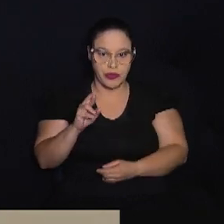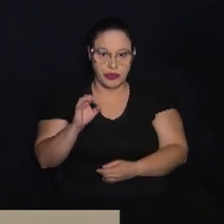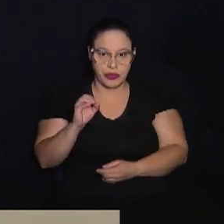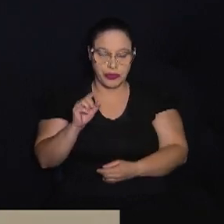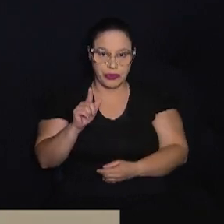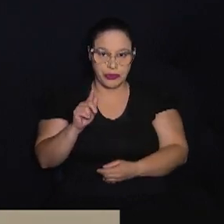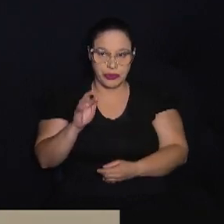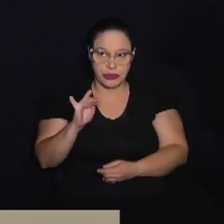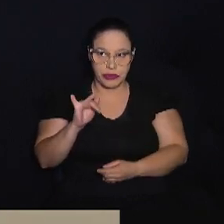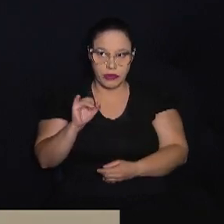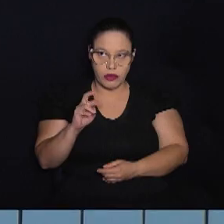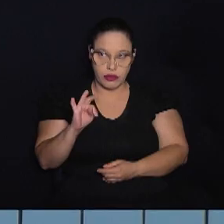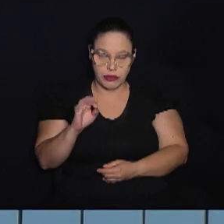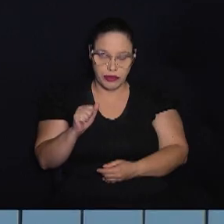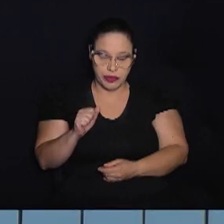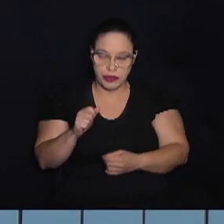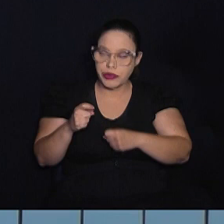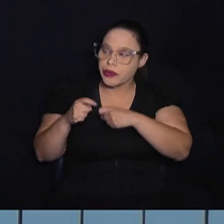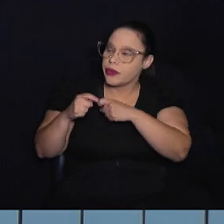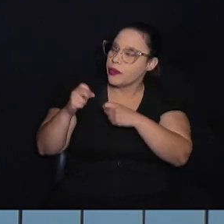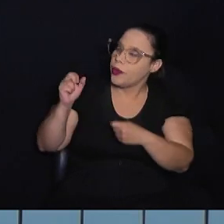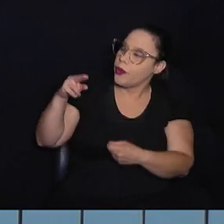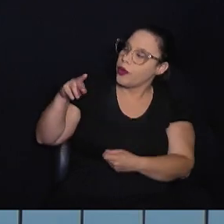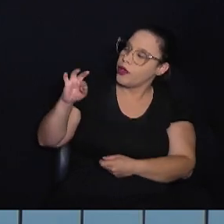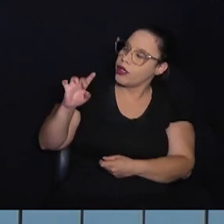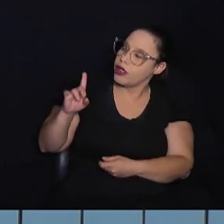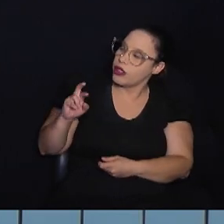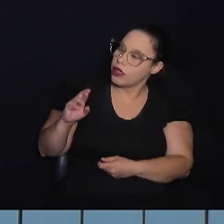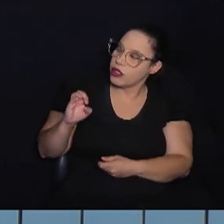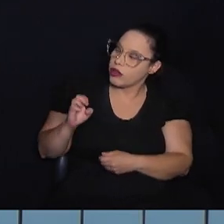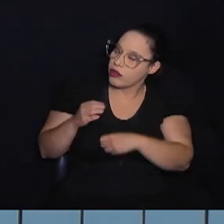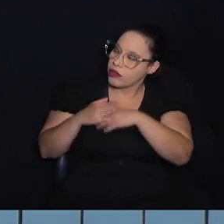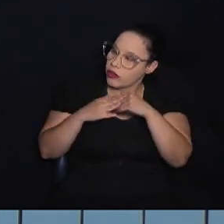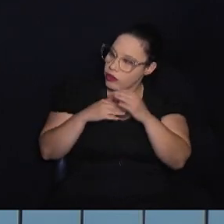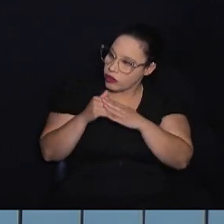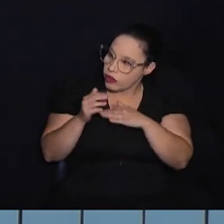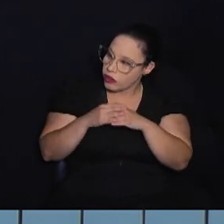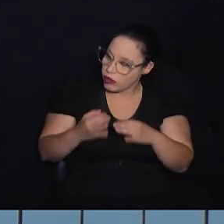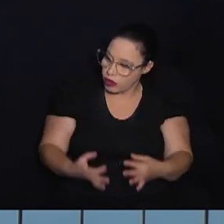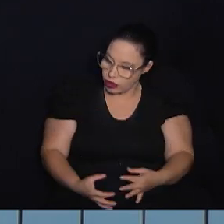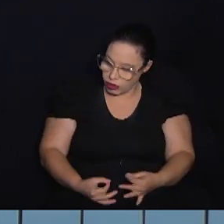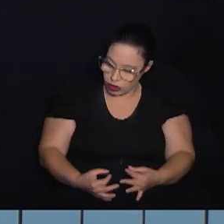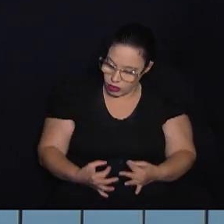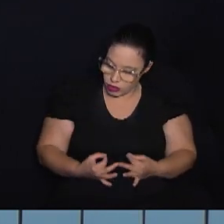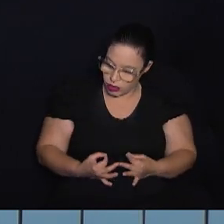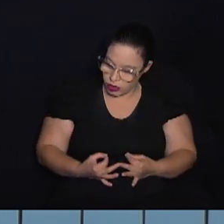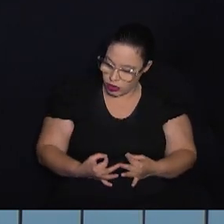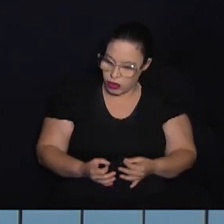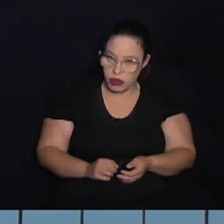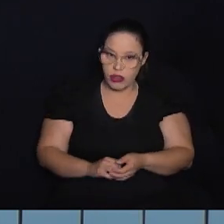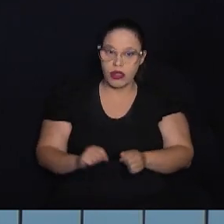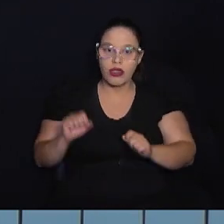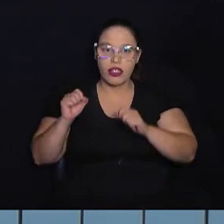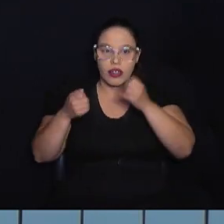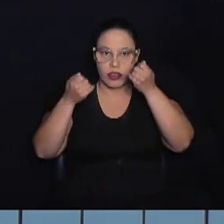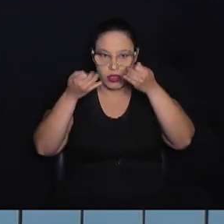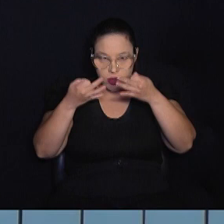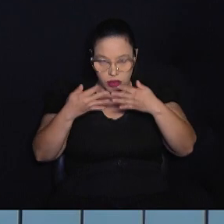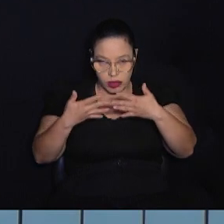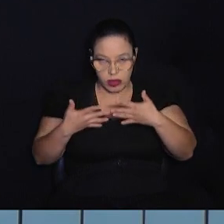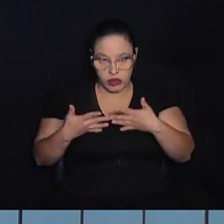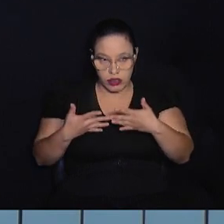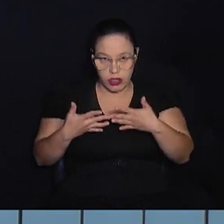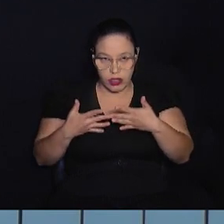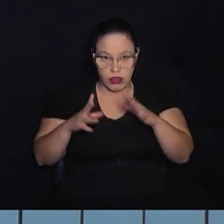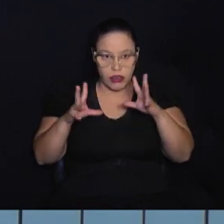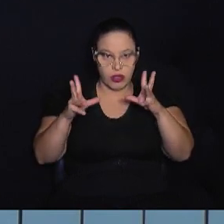sim. Doutor André, como que é feito o tratamento para o câncer de bexiga, né? Eu queria que você explicasse um pouquinho de uma